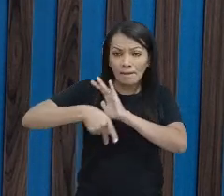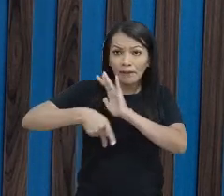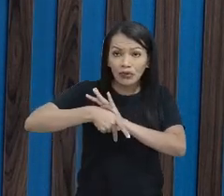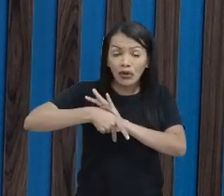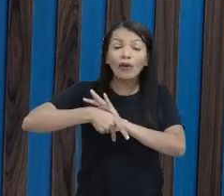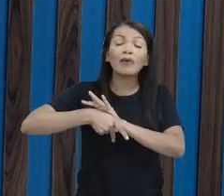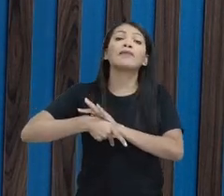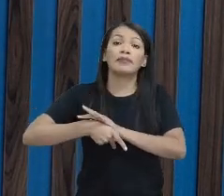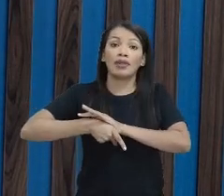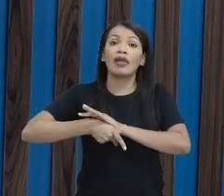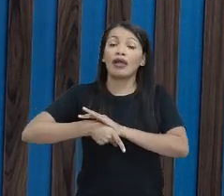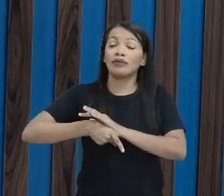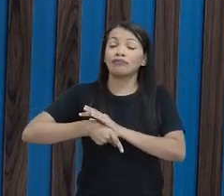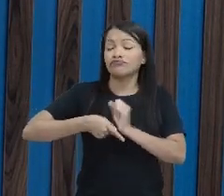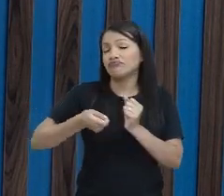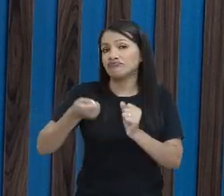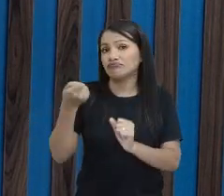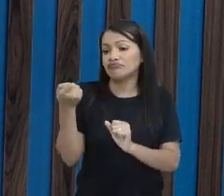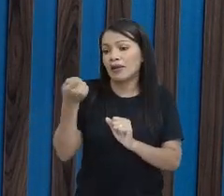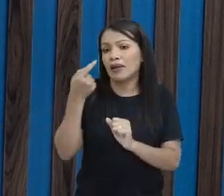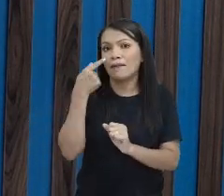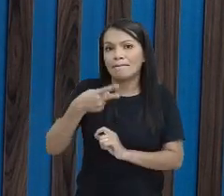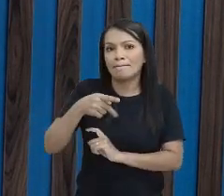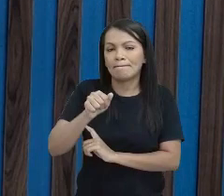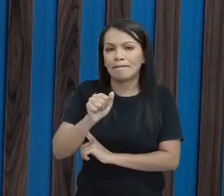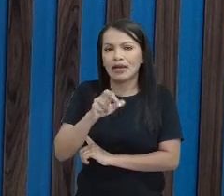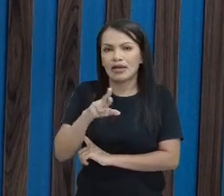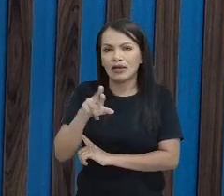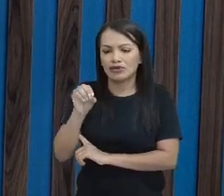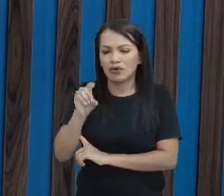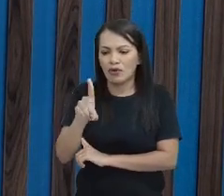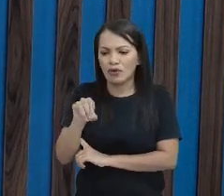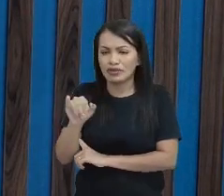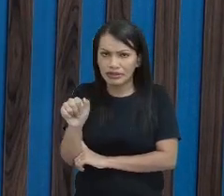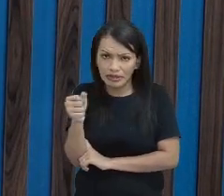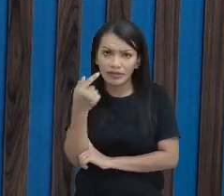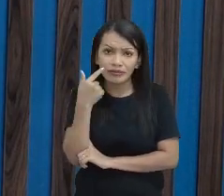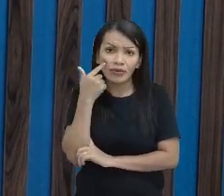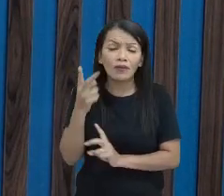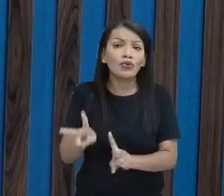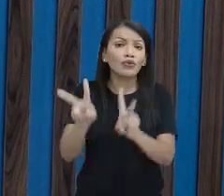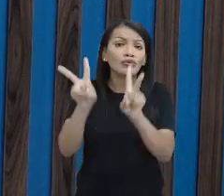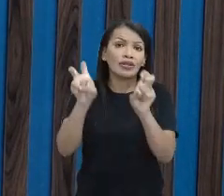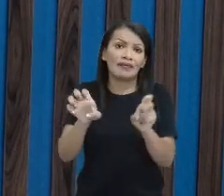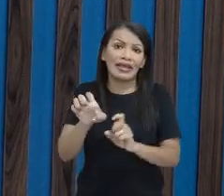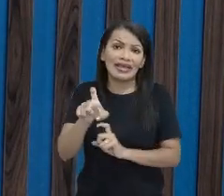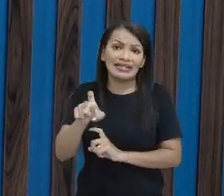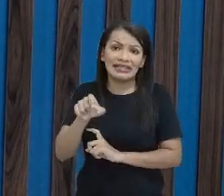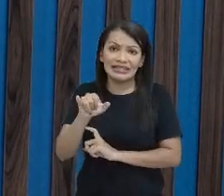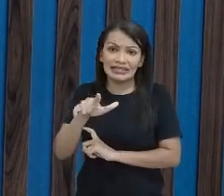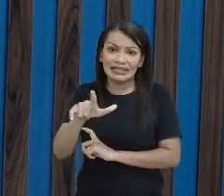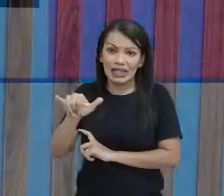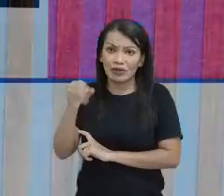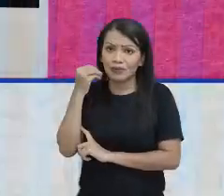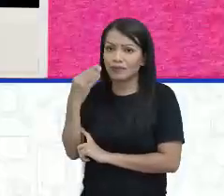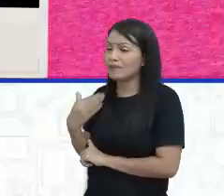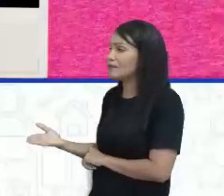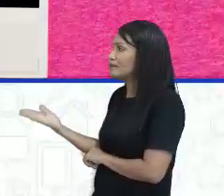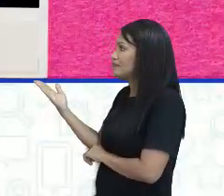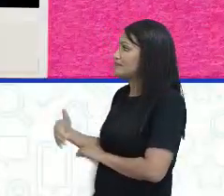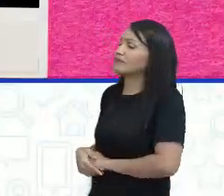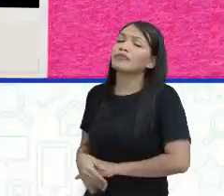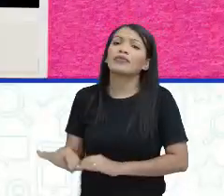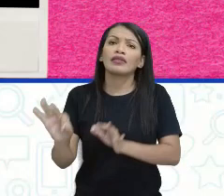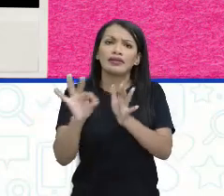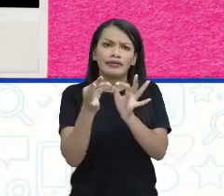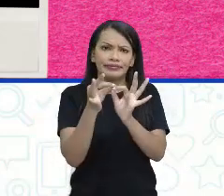Exílio, Isso. né? Para terminar, eu trago aqui uma citação de Nietzsche que diz que a vantagem de ter